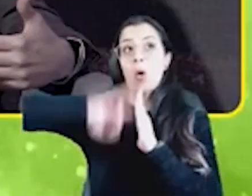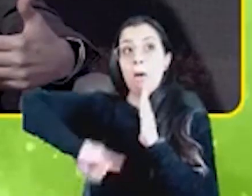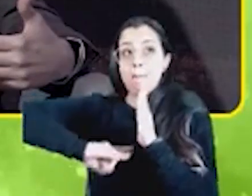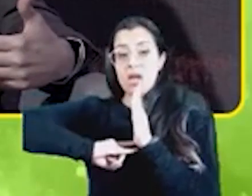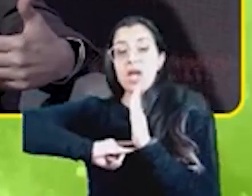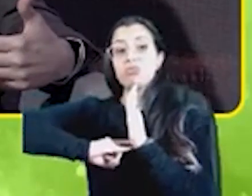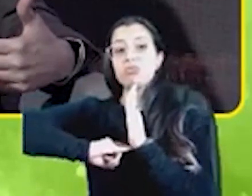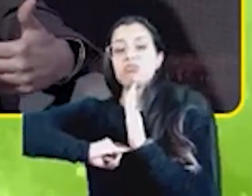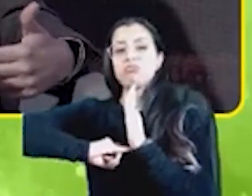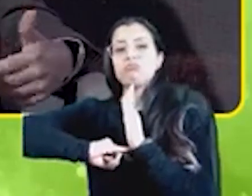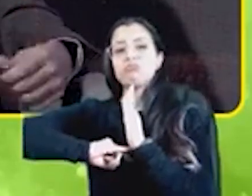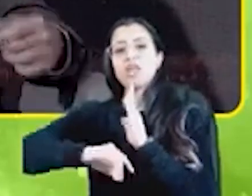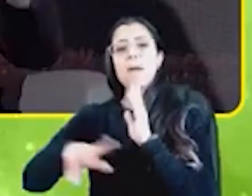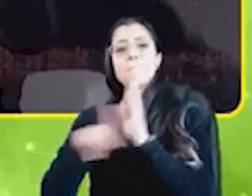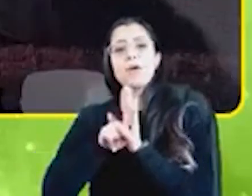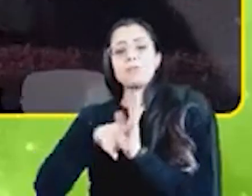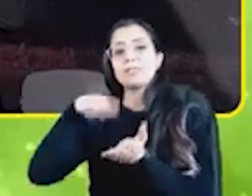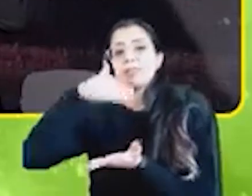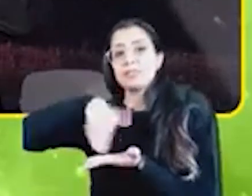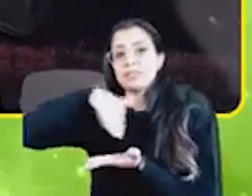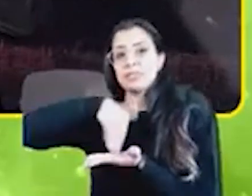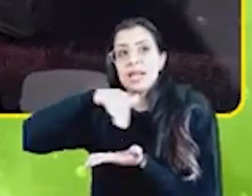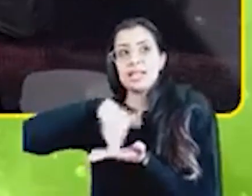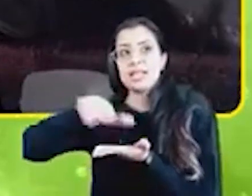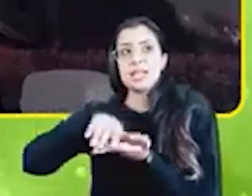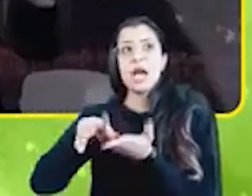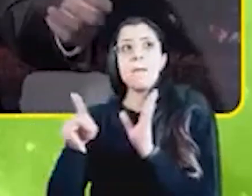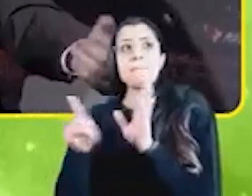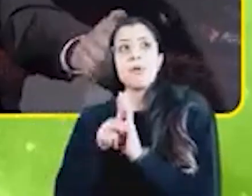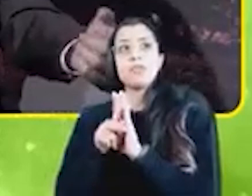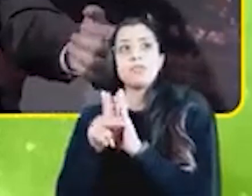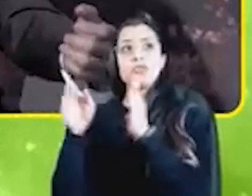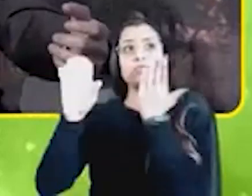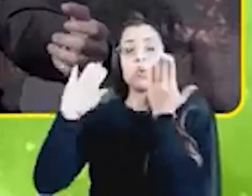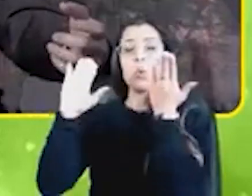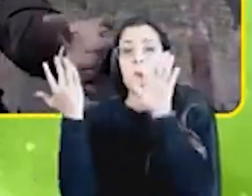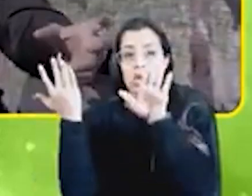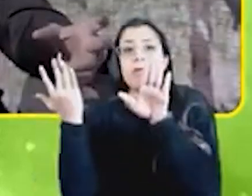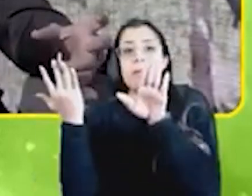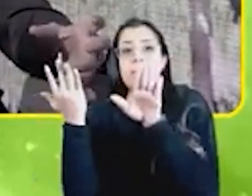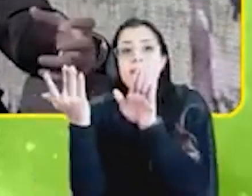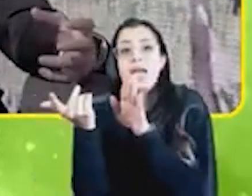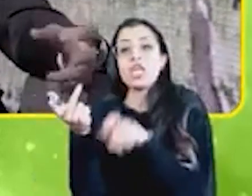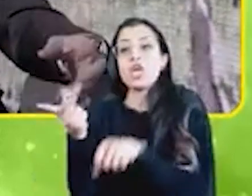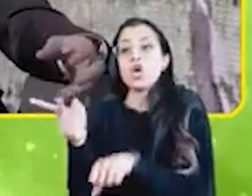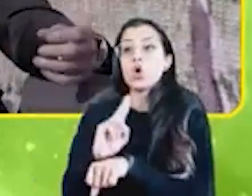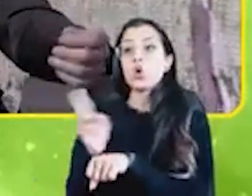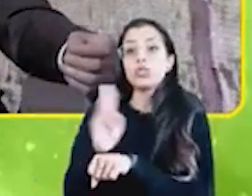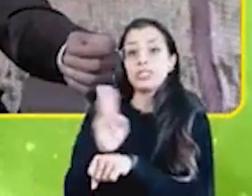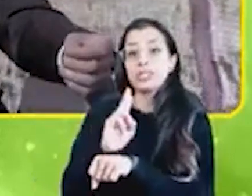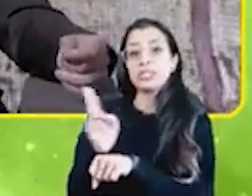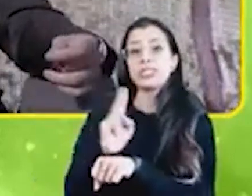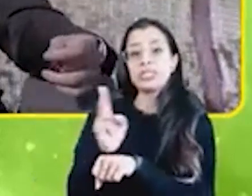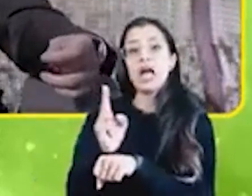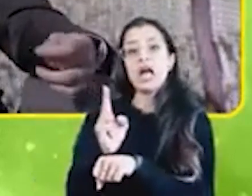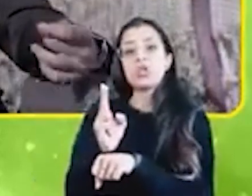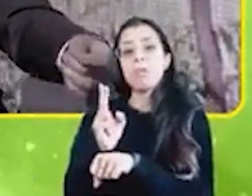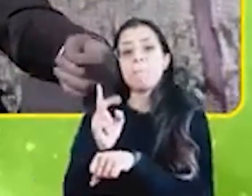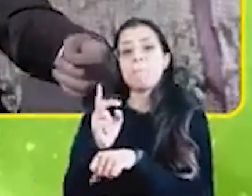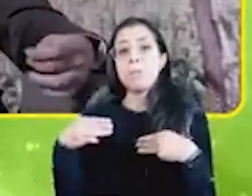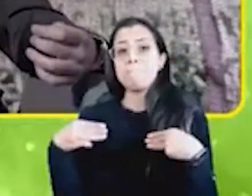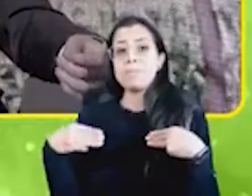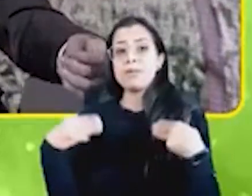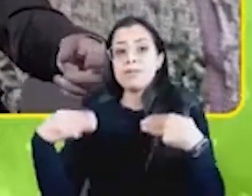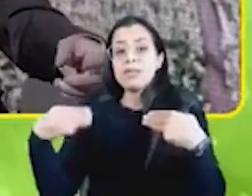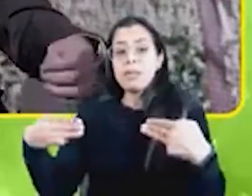secretaria de creme relações internacionais é coordenado pelo Ministério do meio ambiente mas que é um documento que contou com